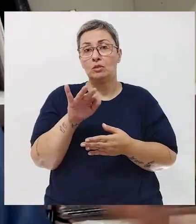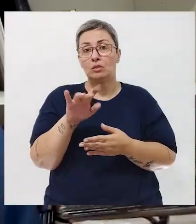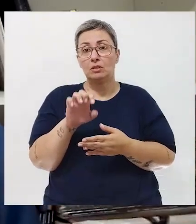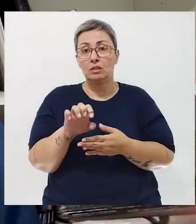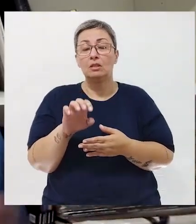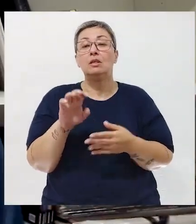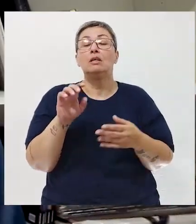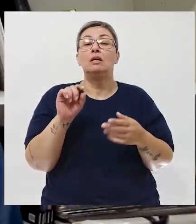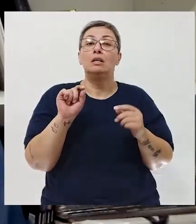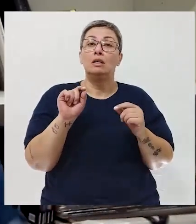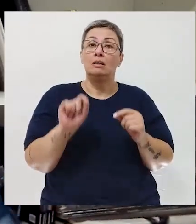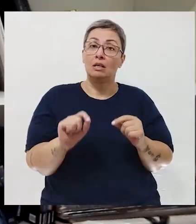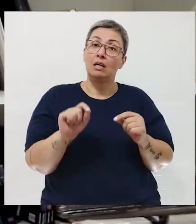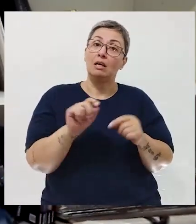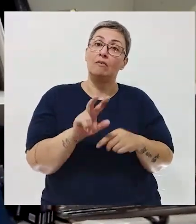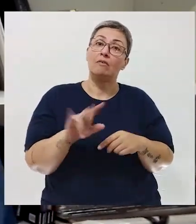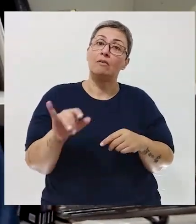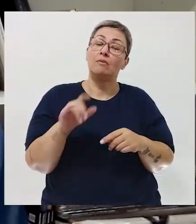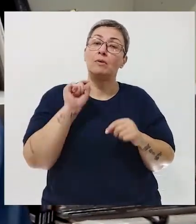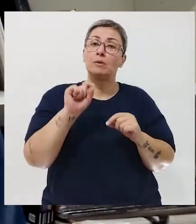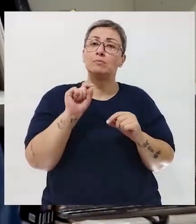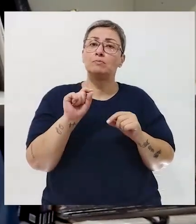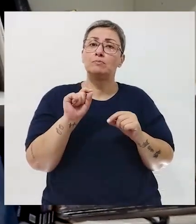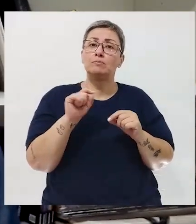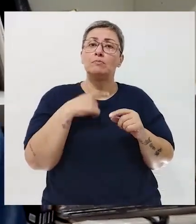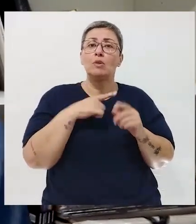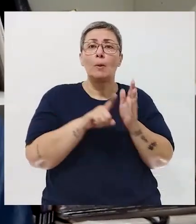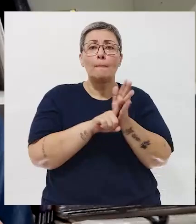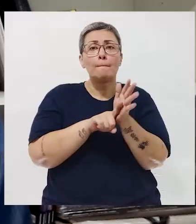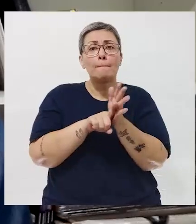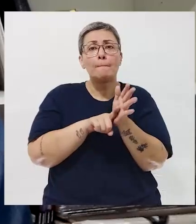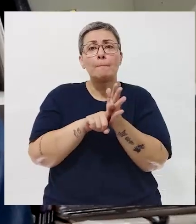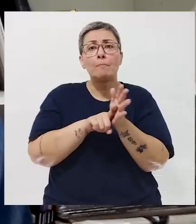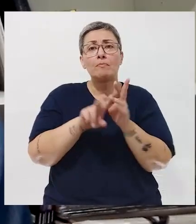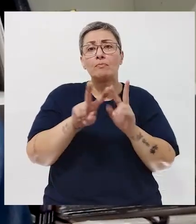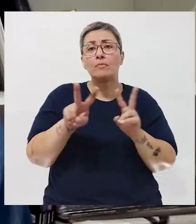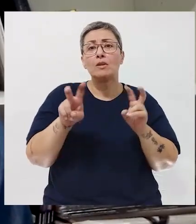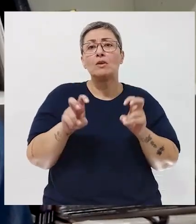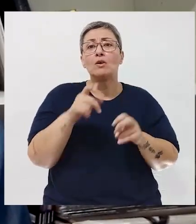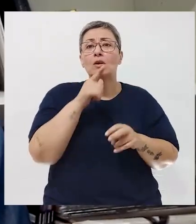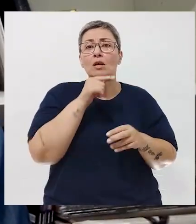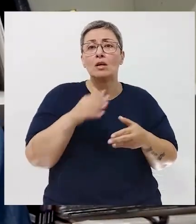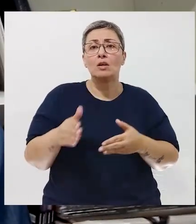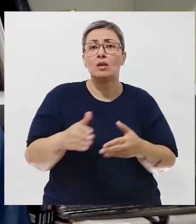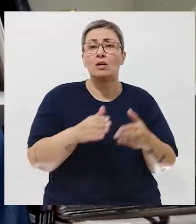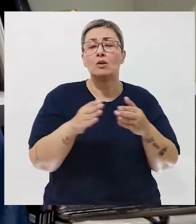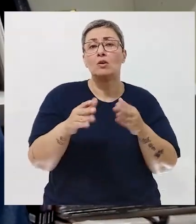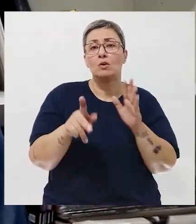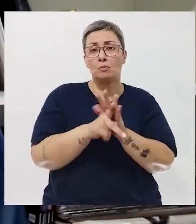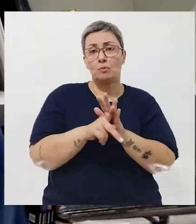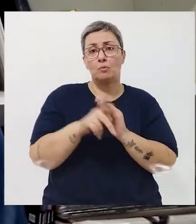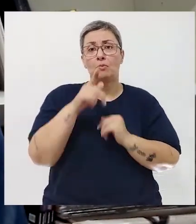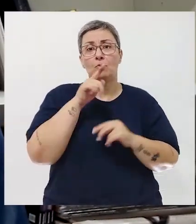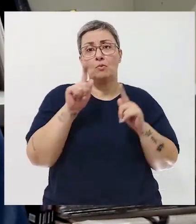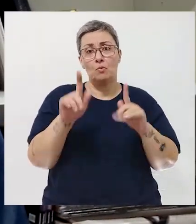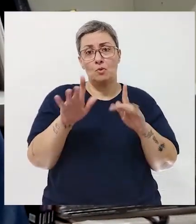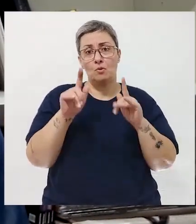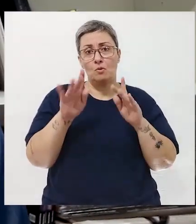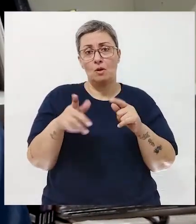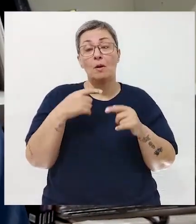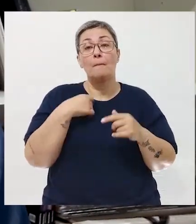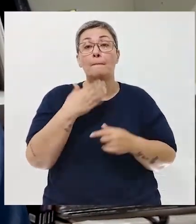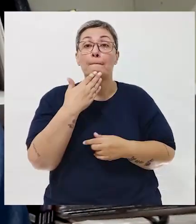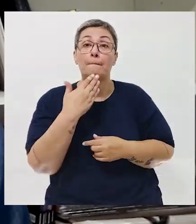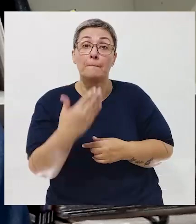de sulfite, e você vai fazer uma pesquisa sobre os rios de